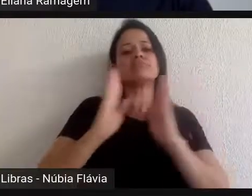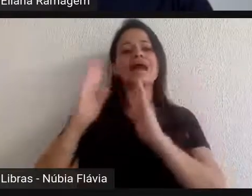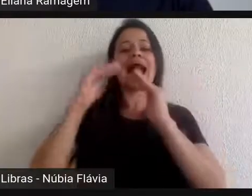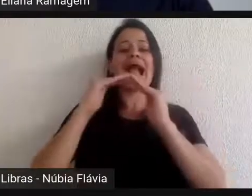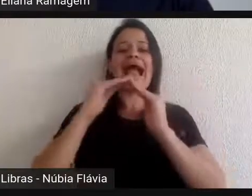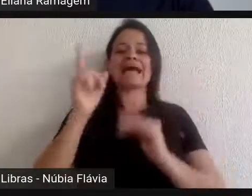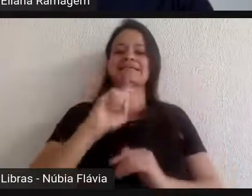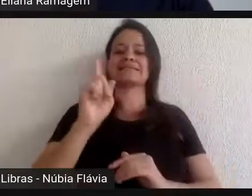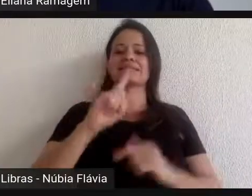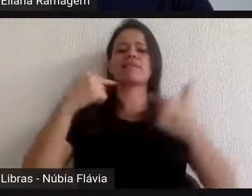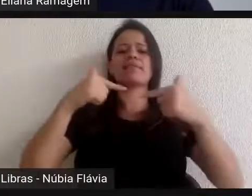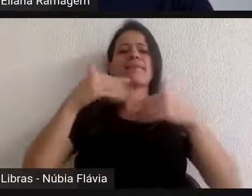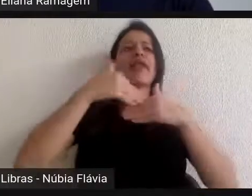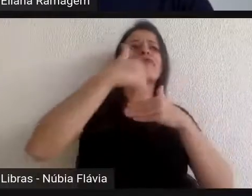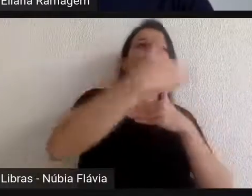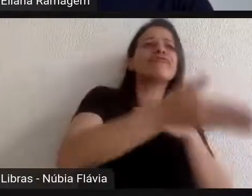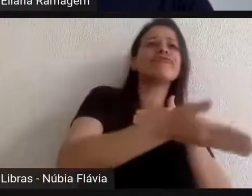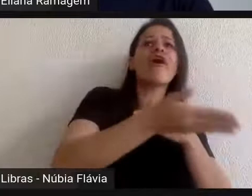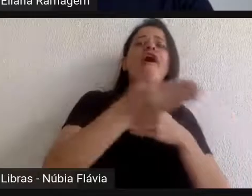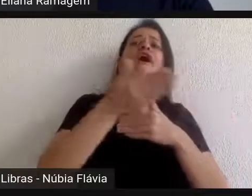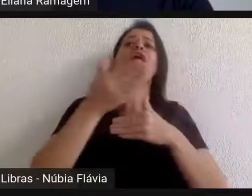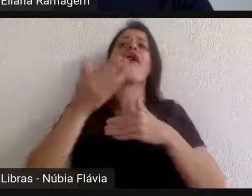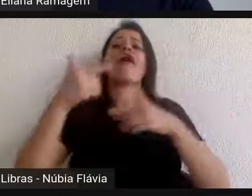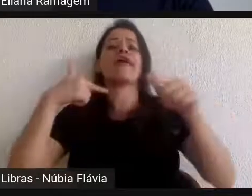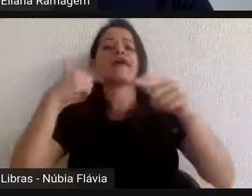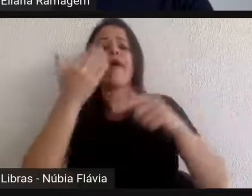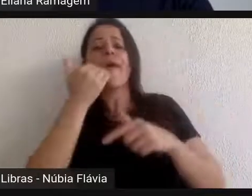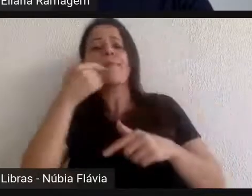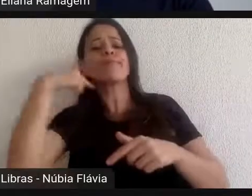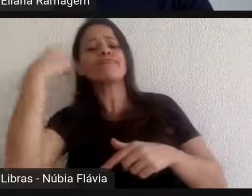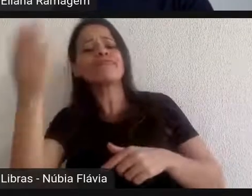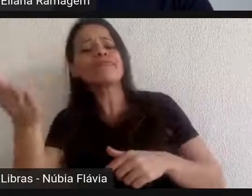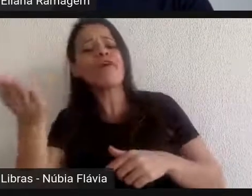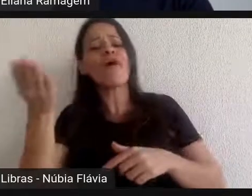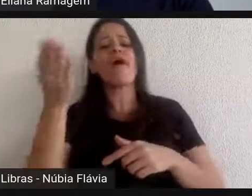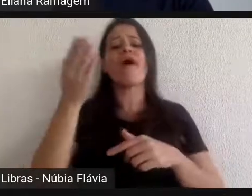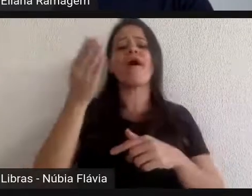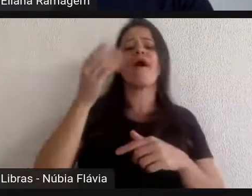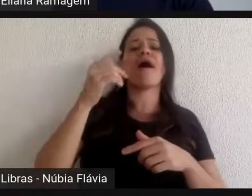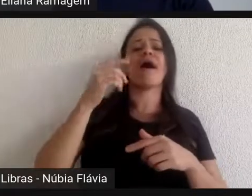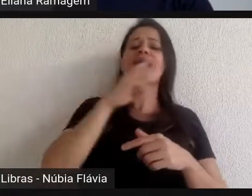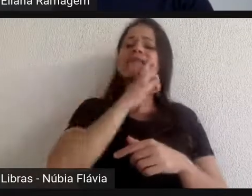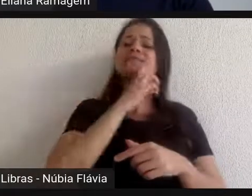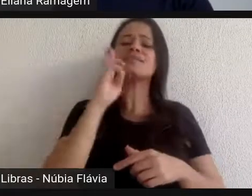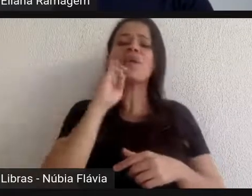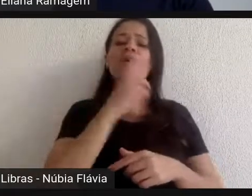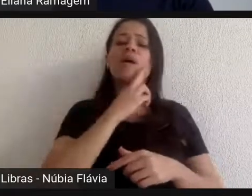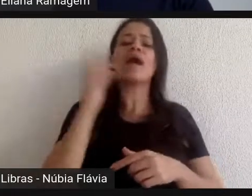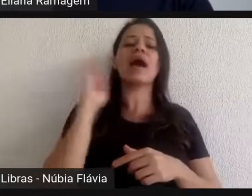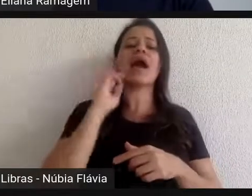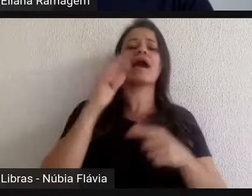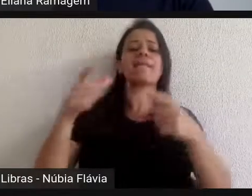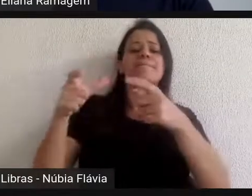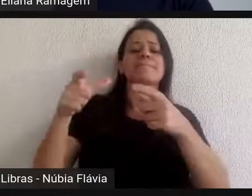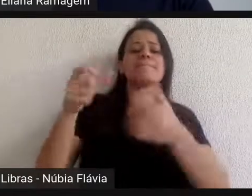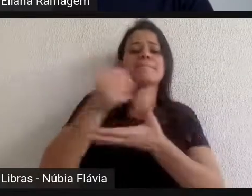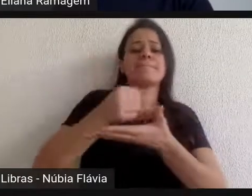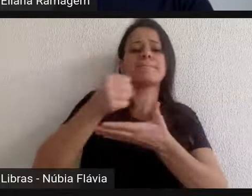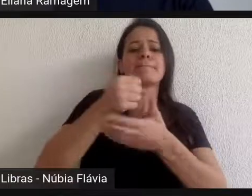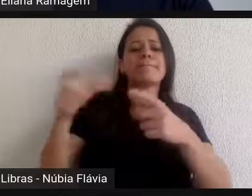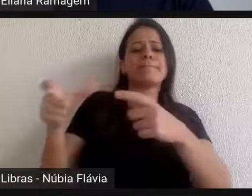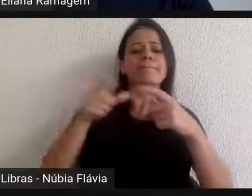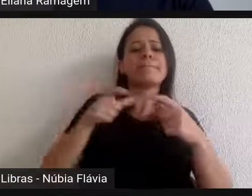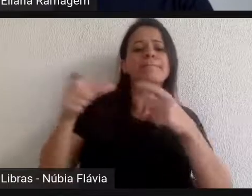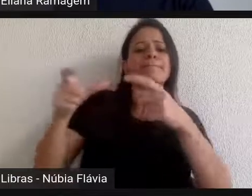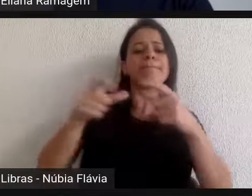que trabalhavam fora e que dependiam muitas vezes de fazer as refeições principais em restaurante, de pegar marmita, né. Então,